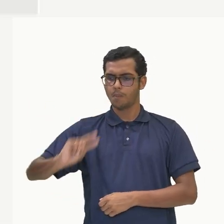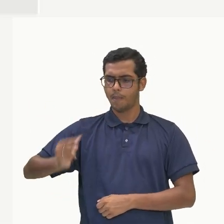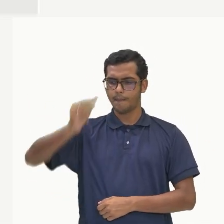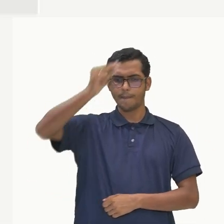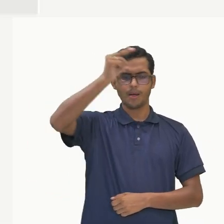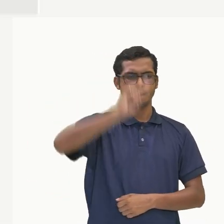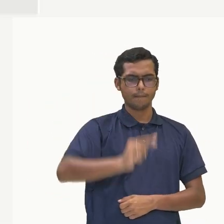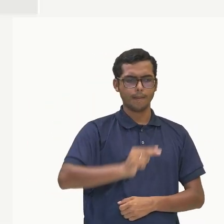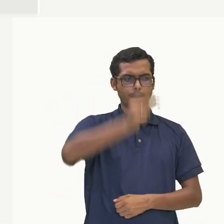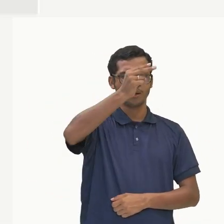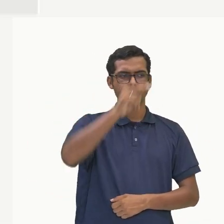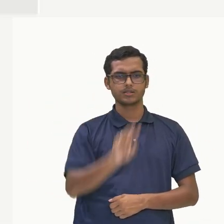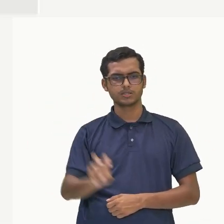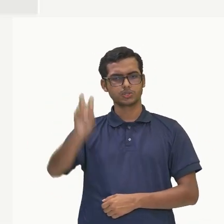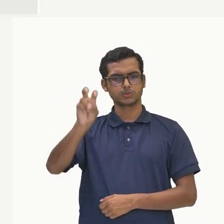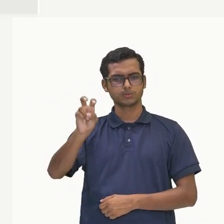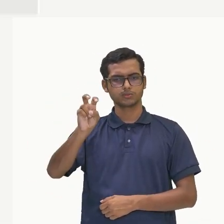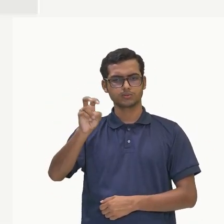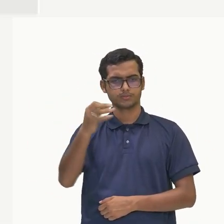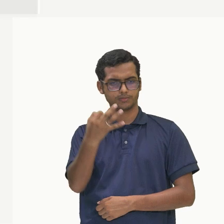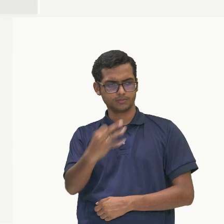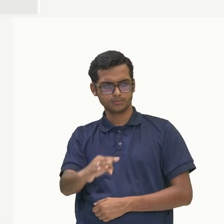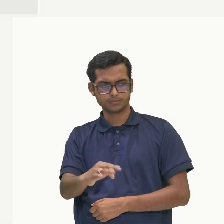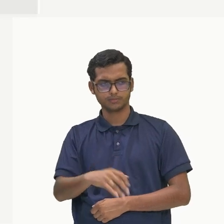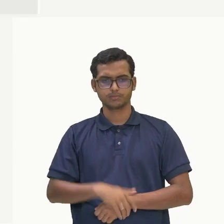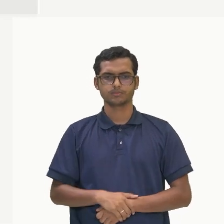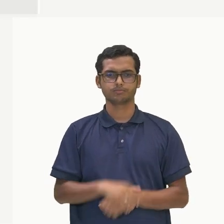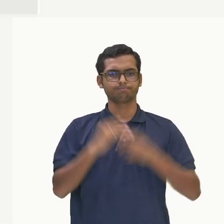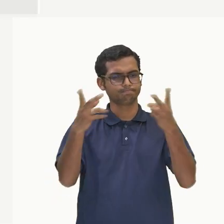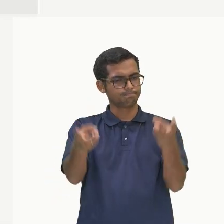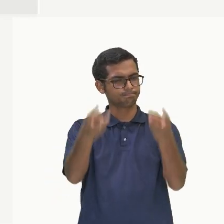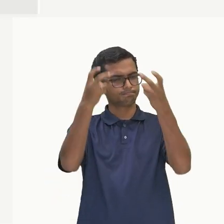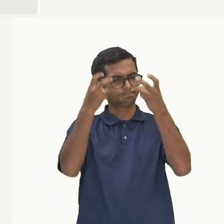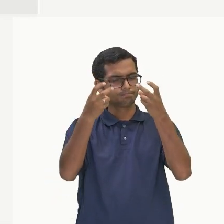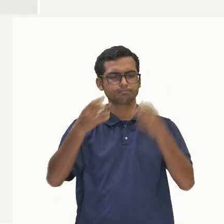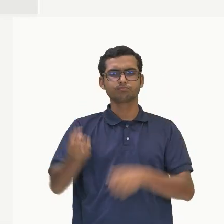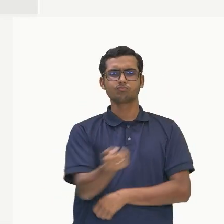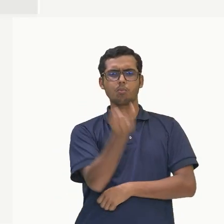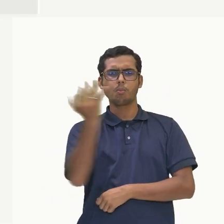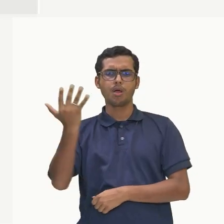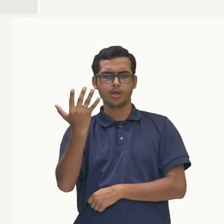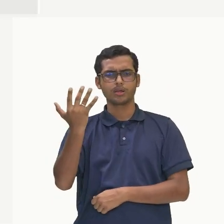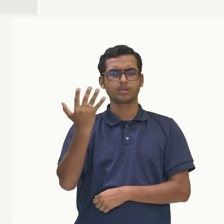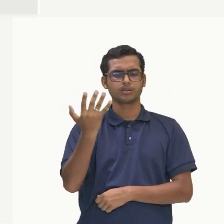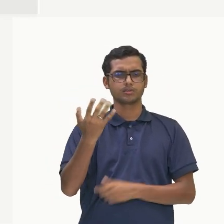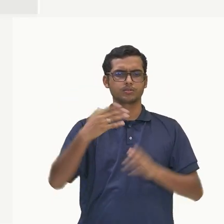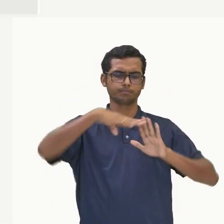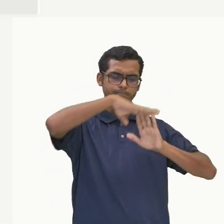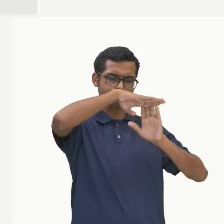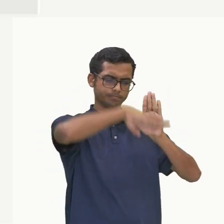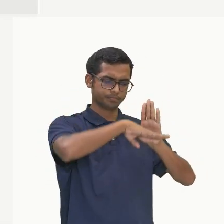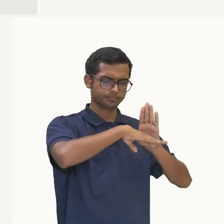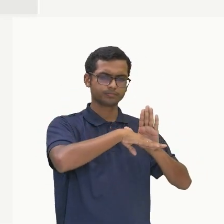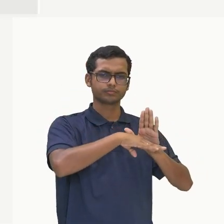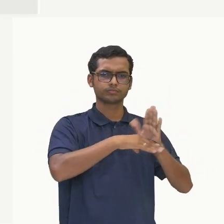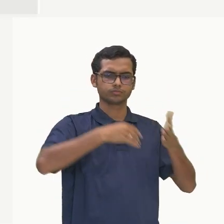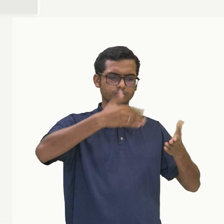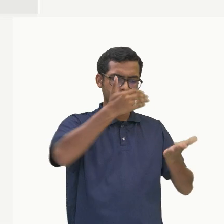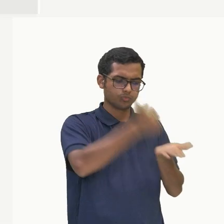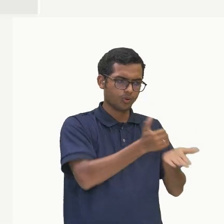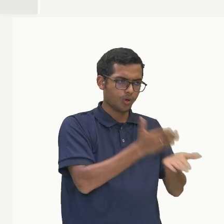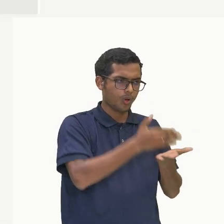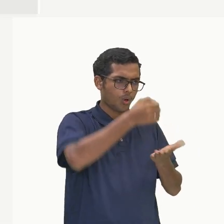vezes, tá? Então, note que é uma proporção. É como uma receita de bolo. Se eu aumentei um